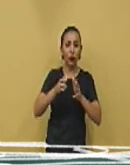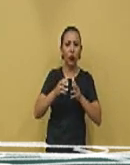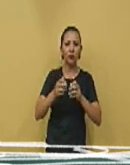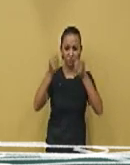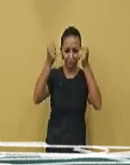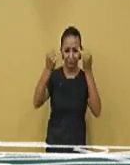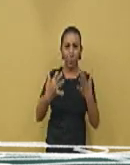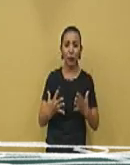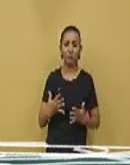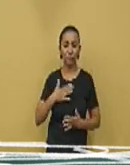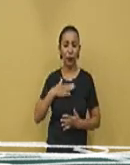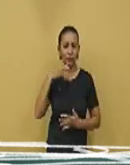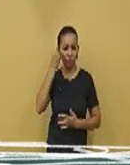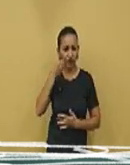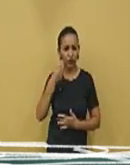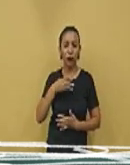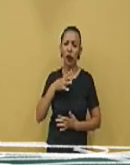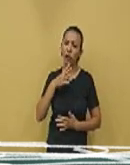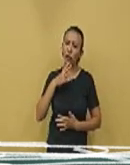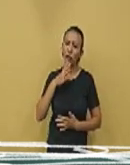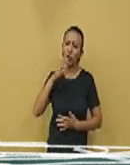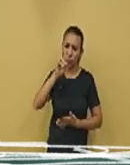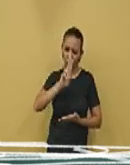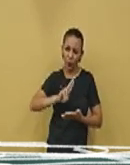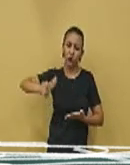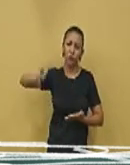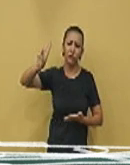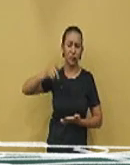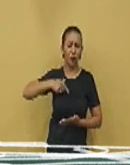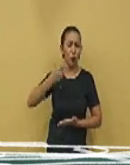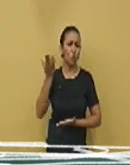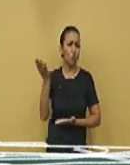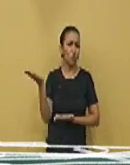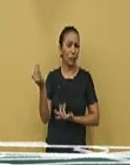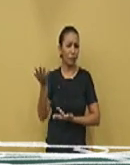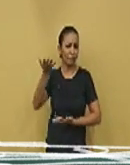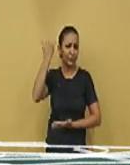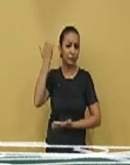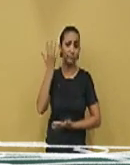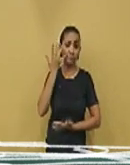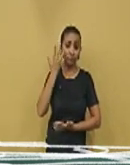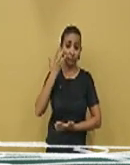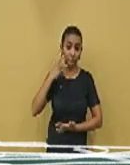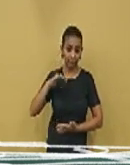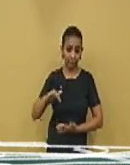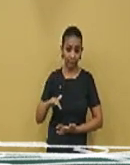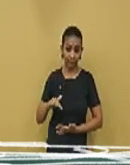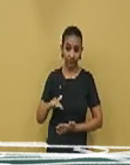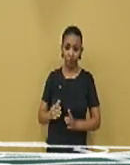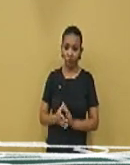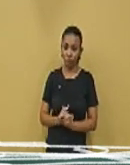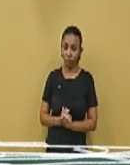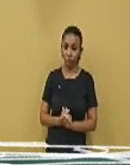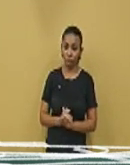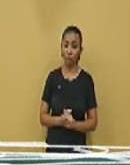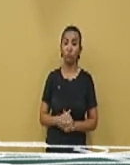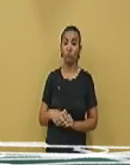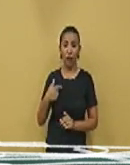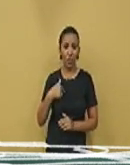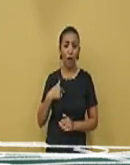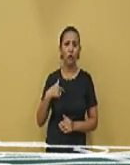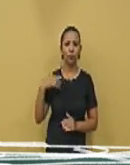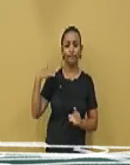abertura. Conheço essa universidade desde muito novo, desde criança. Corria por esses corredores.